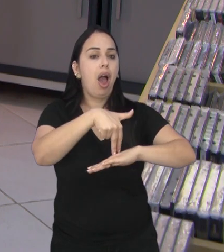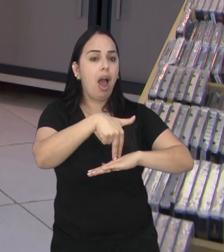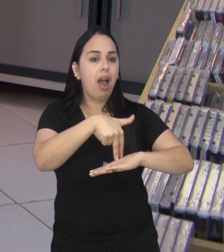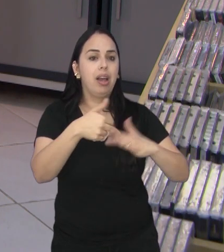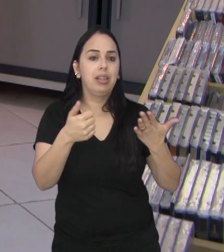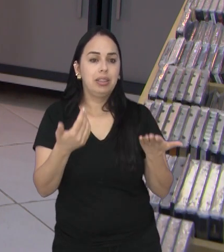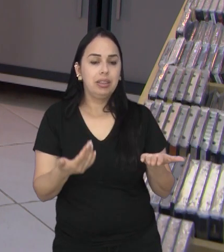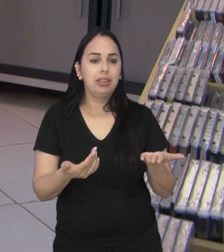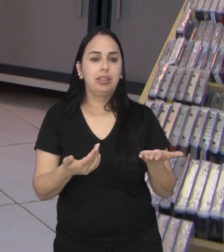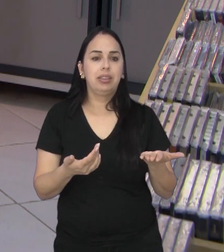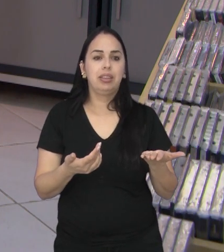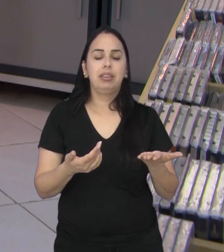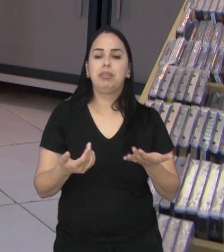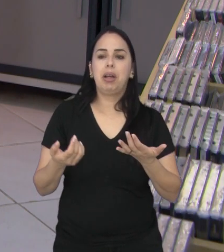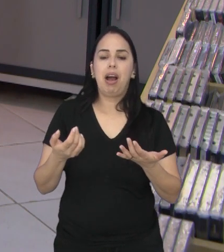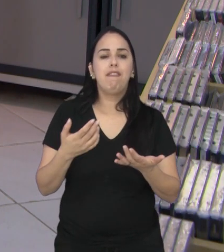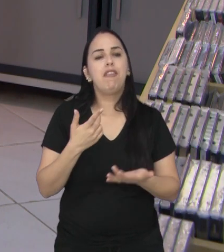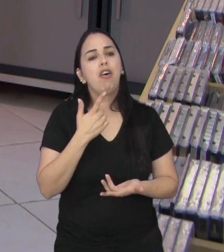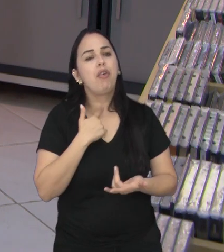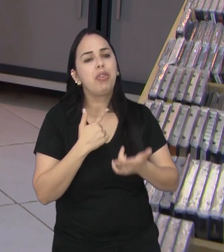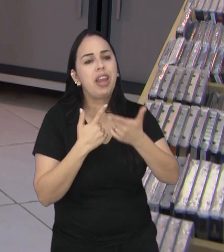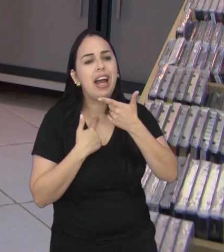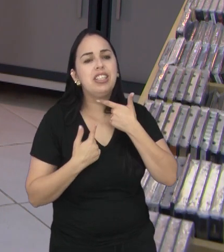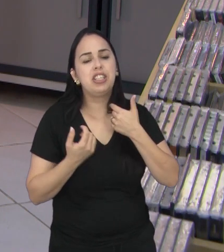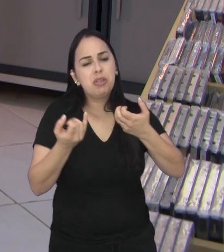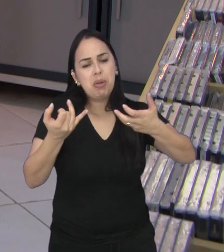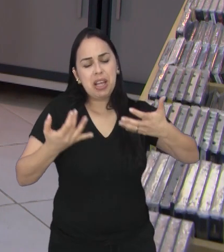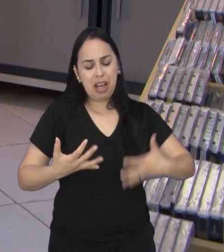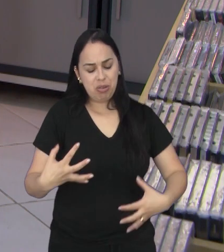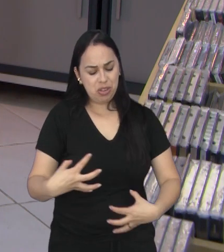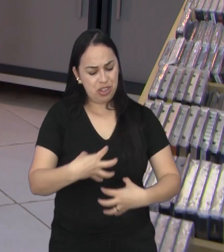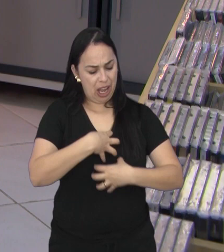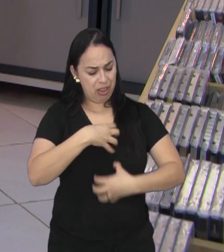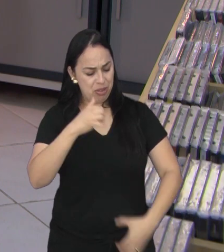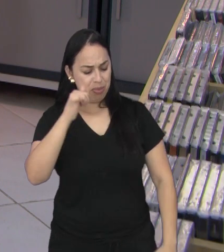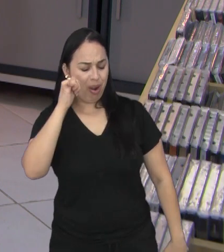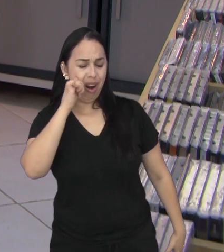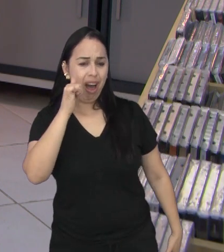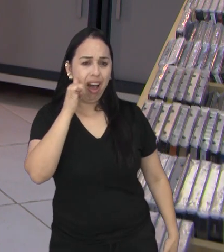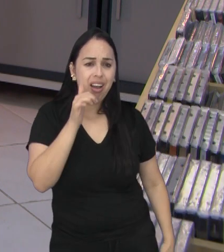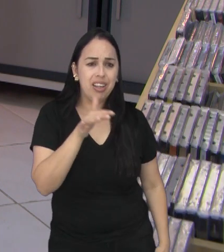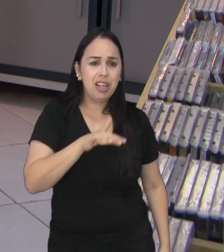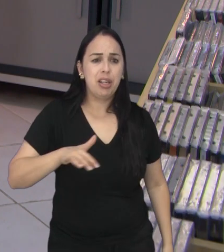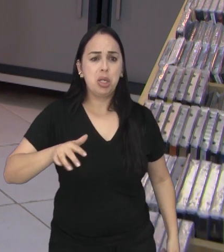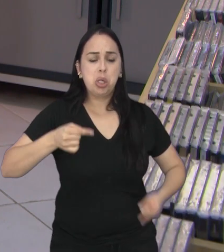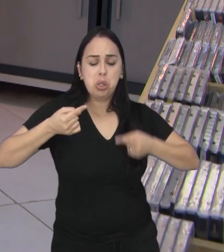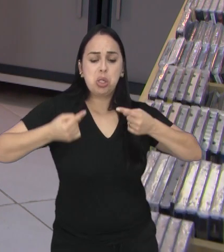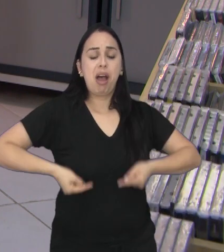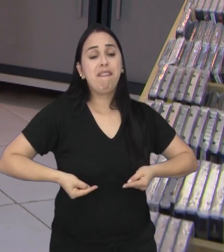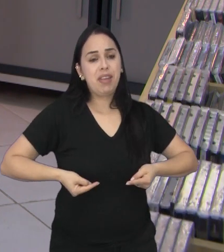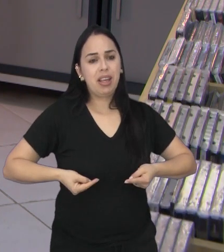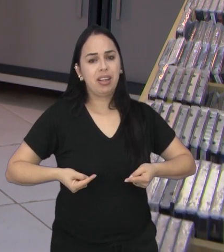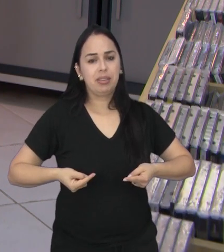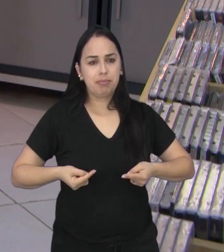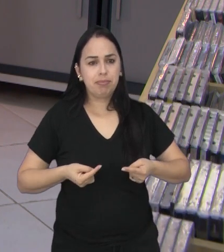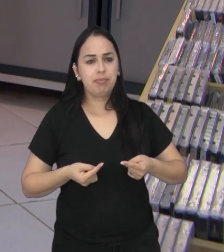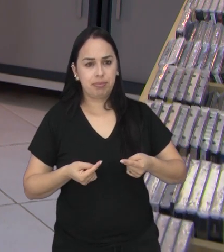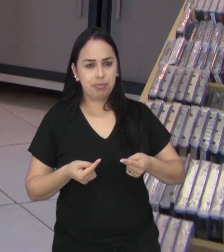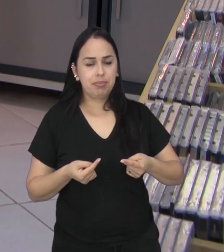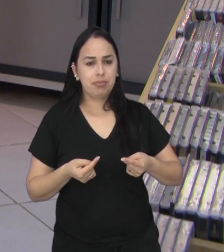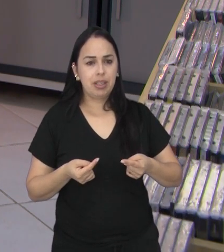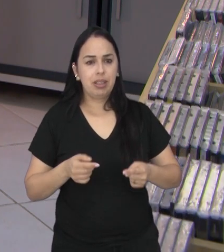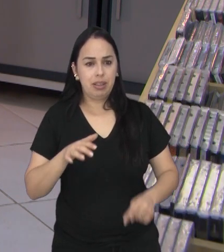daí, veio daí essa vontade sobre falar o que é ser mulher, como é ser mulher no seu meio, os desafios que você enfrenta lá, e não